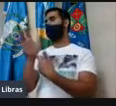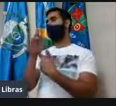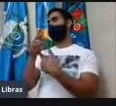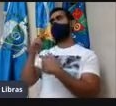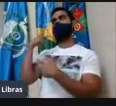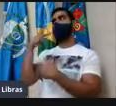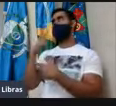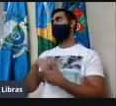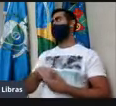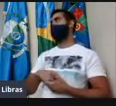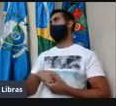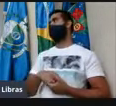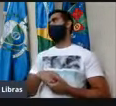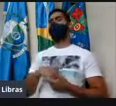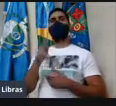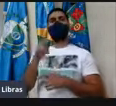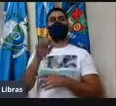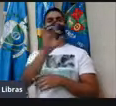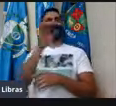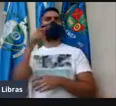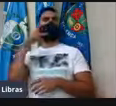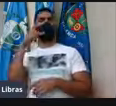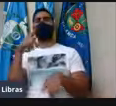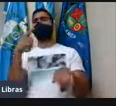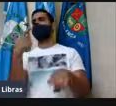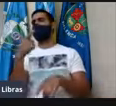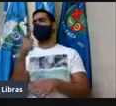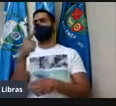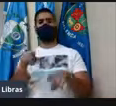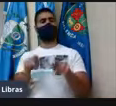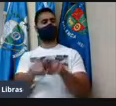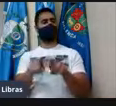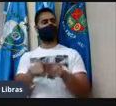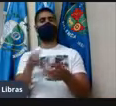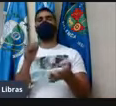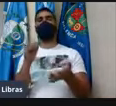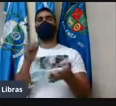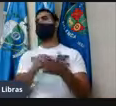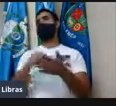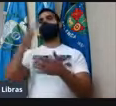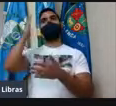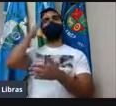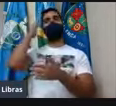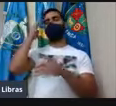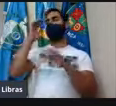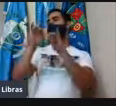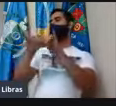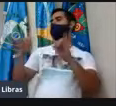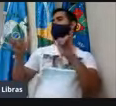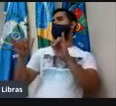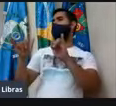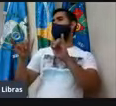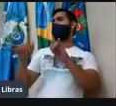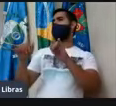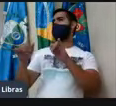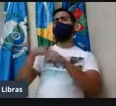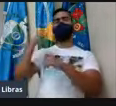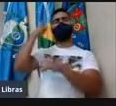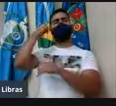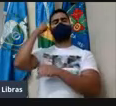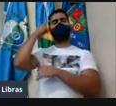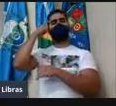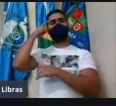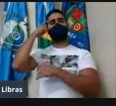aqui, para os nobres vereadores que aqui estão. O senhor também não soube informar. Então, assim, eu fico